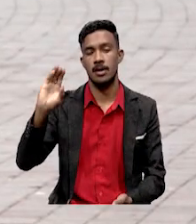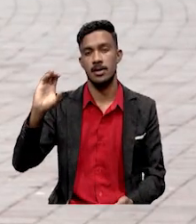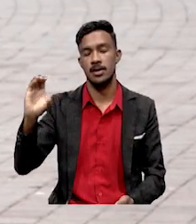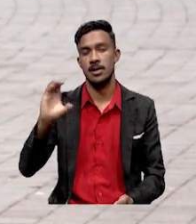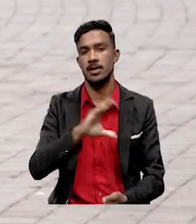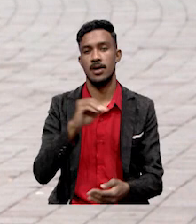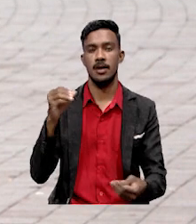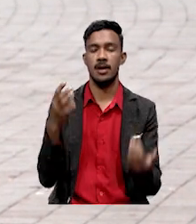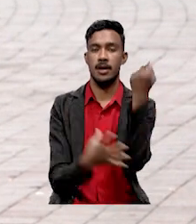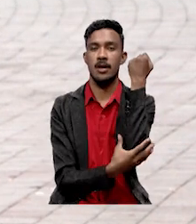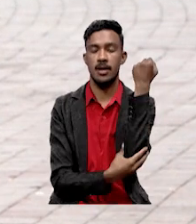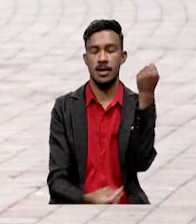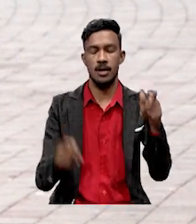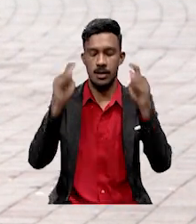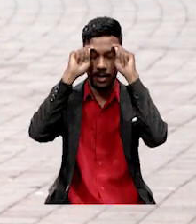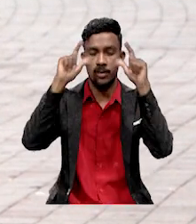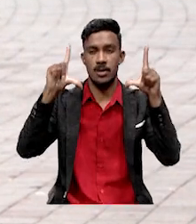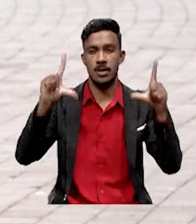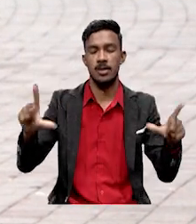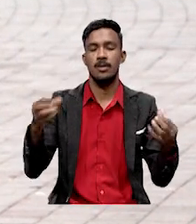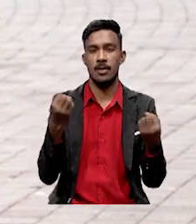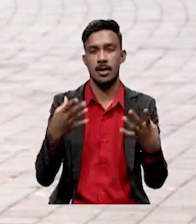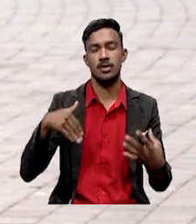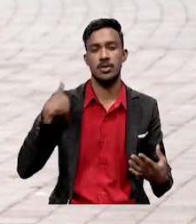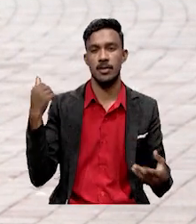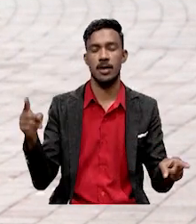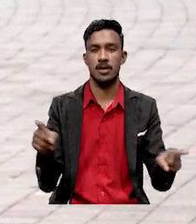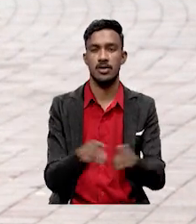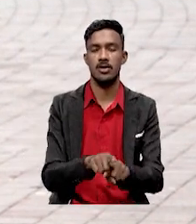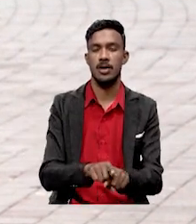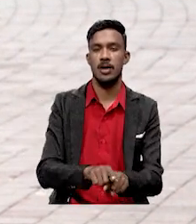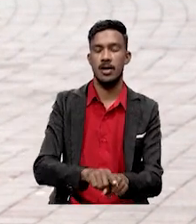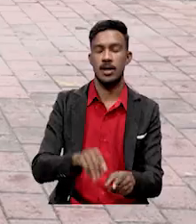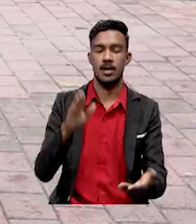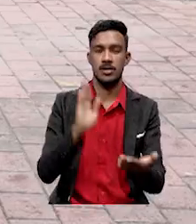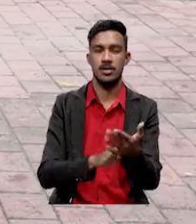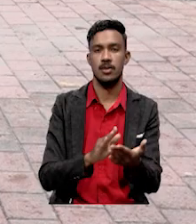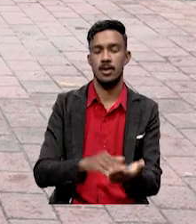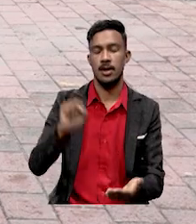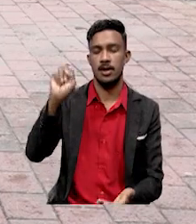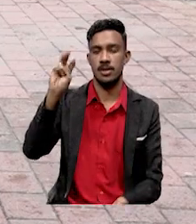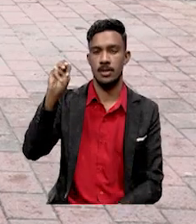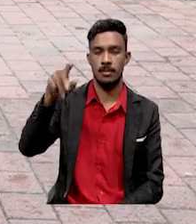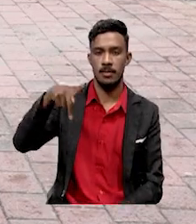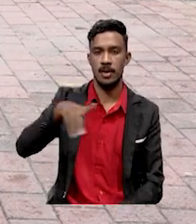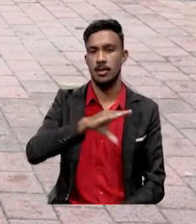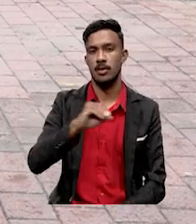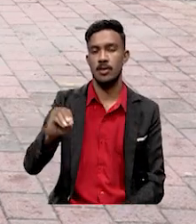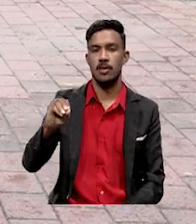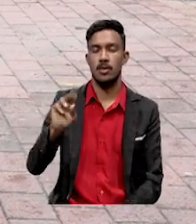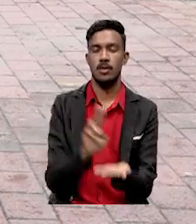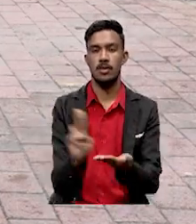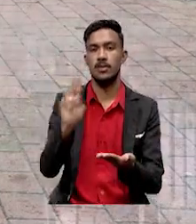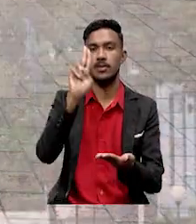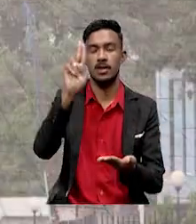Timor-Leste maioria joven. No joven hirak ne composto hos ensino básico to ensino superior. Saida ma causa ba fenomeno desemprego e nasaong